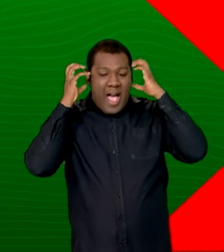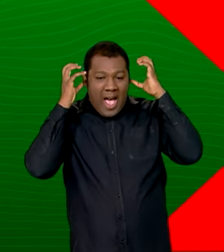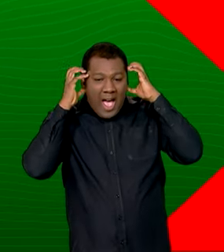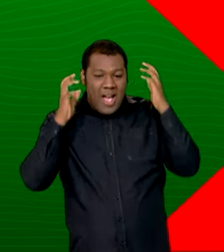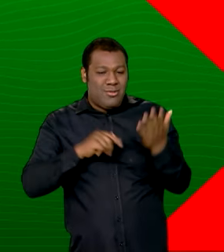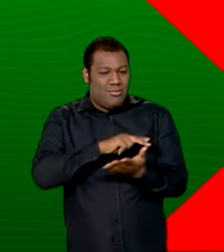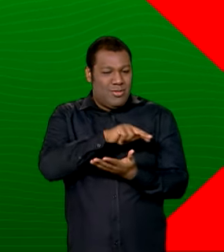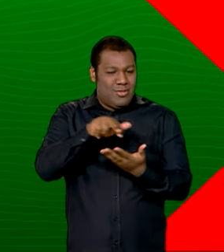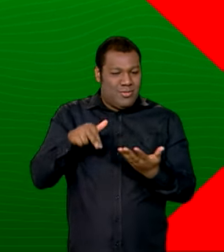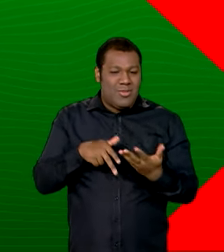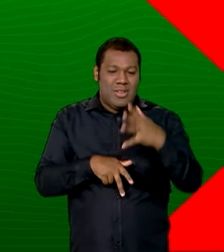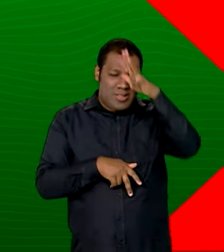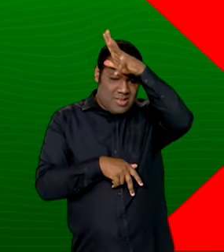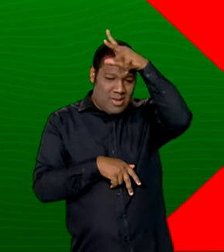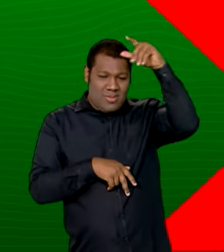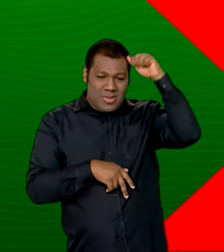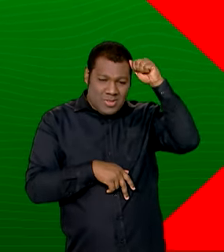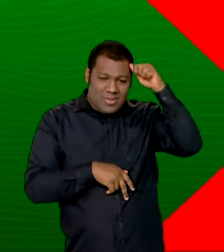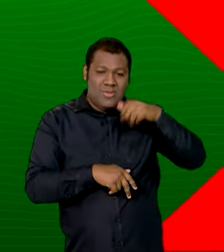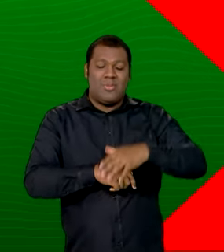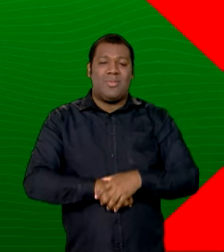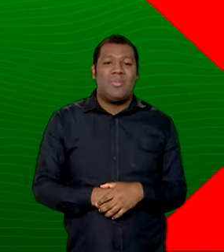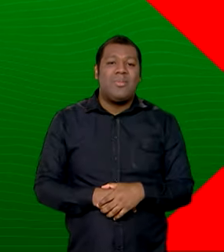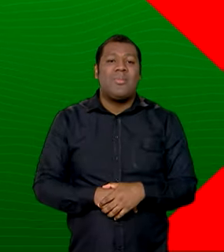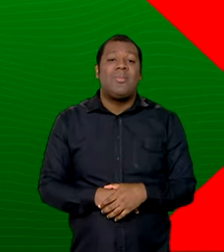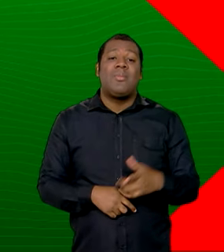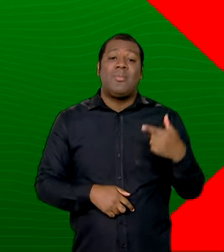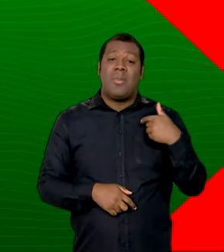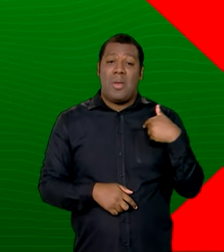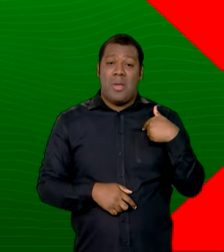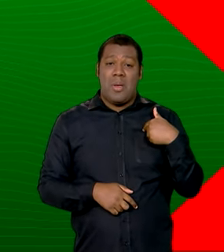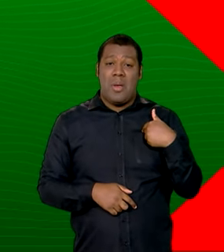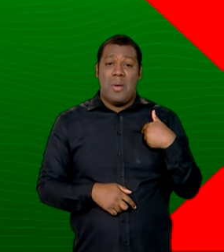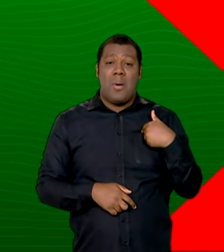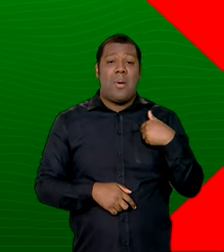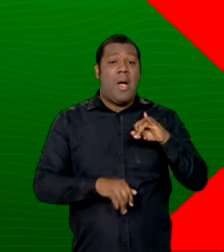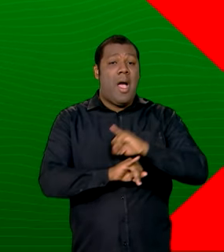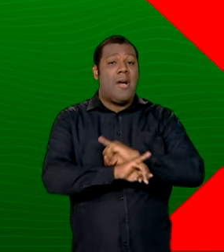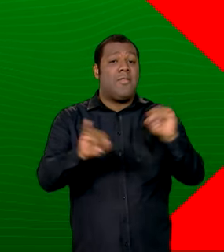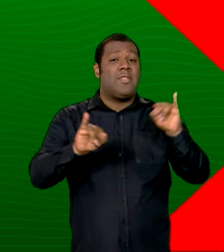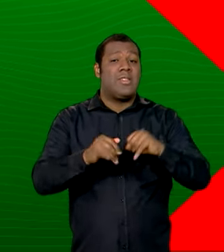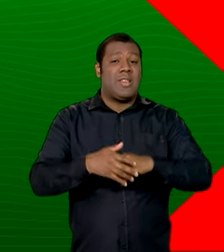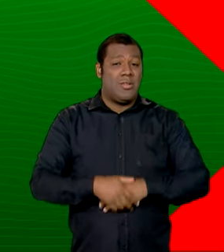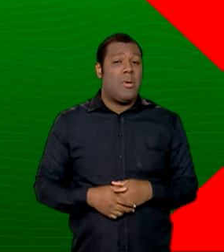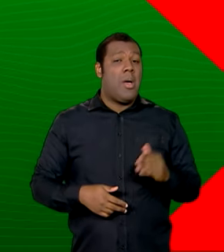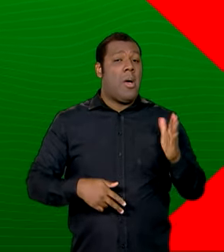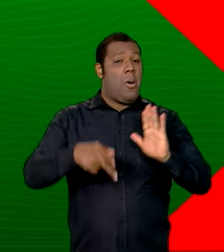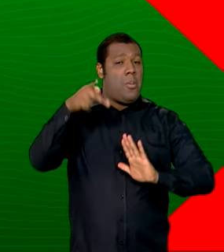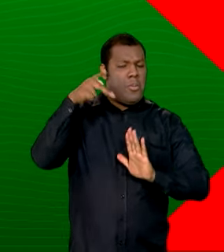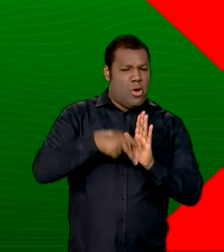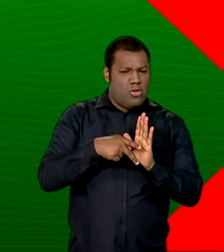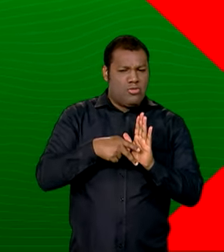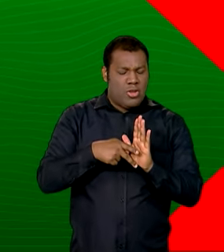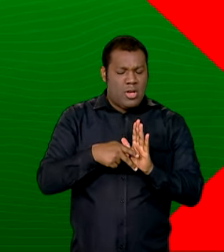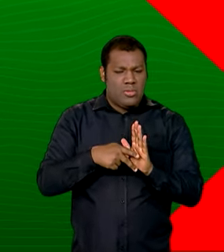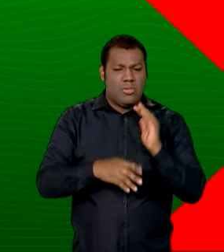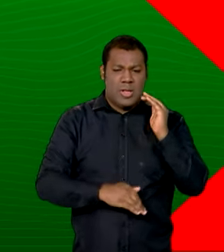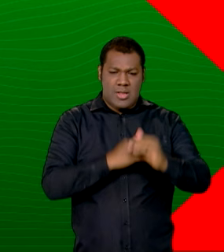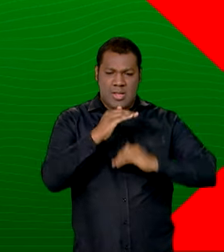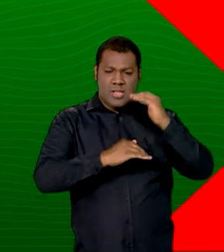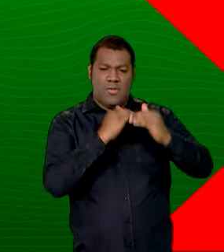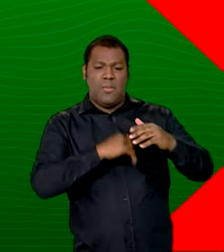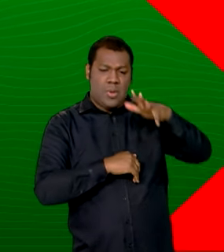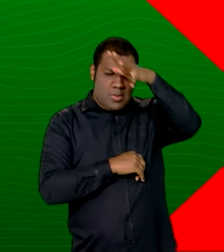Legal e eu gosto eu quero começar essa minha colocação falando desenvolve Amazônia observando aqui